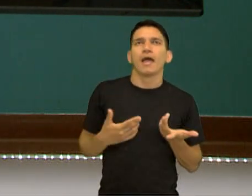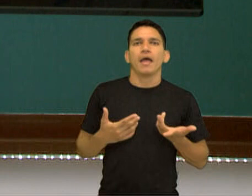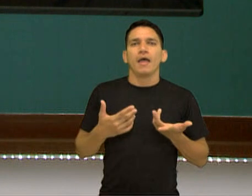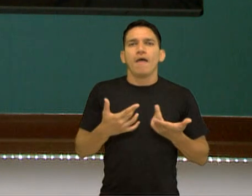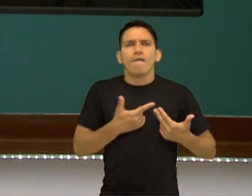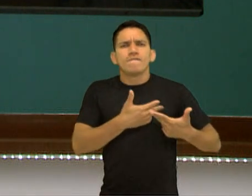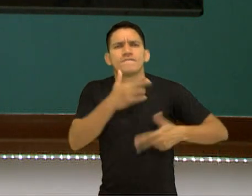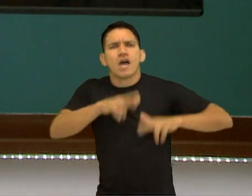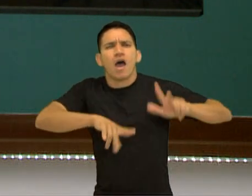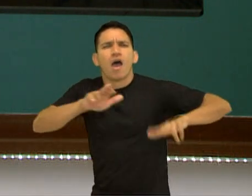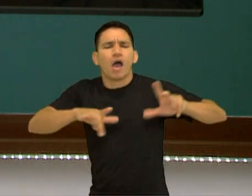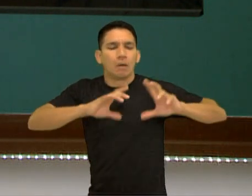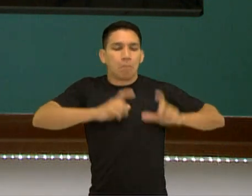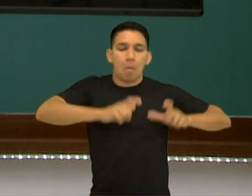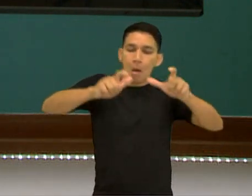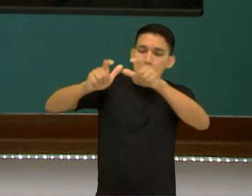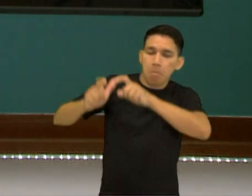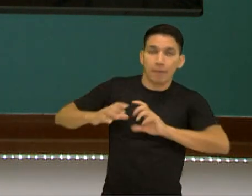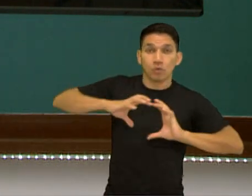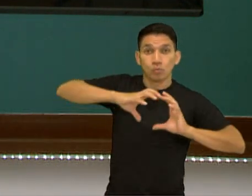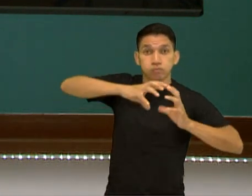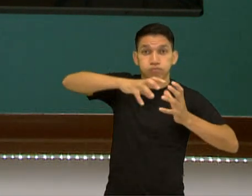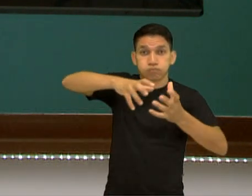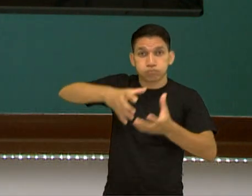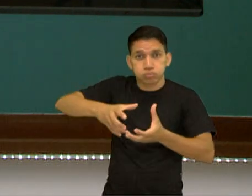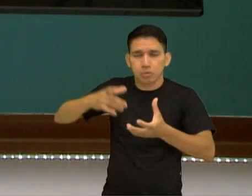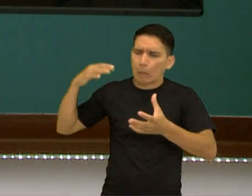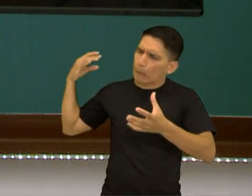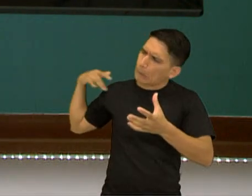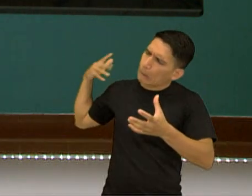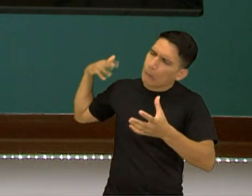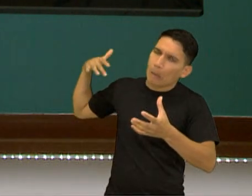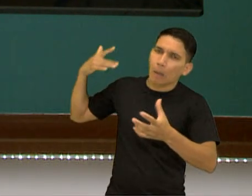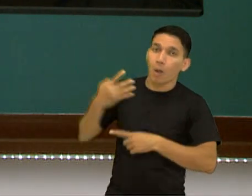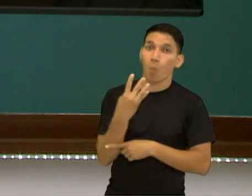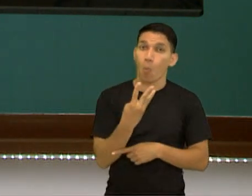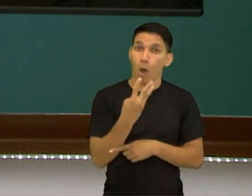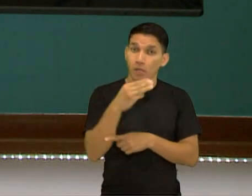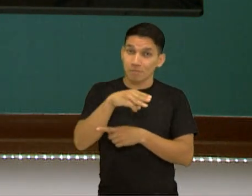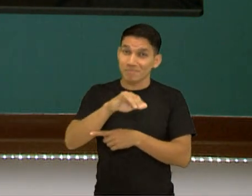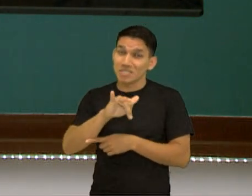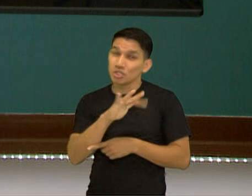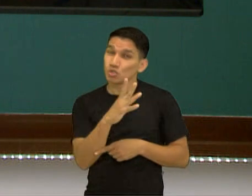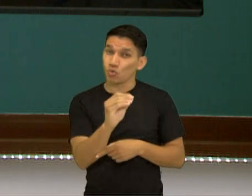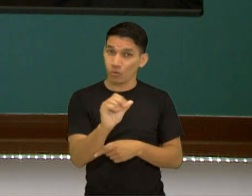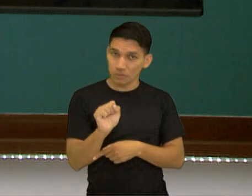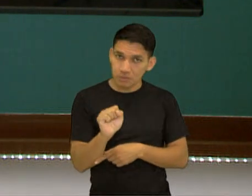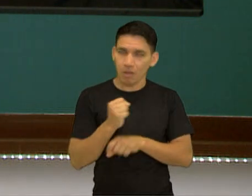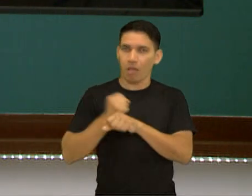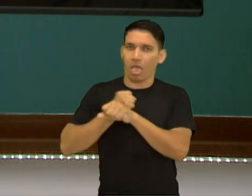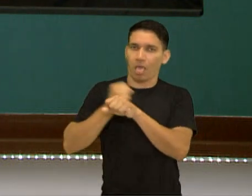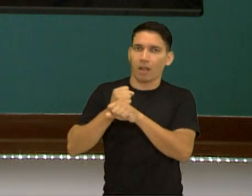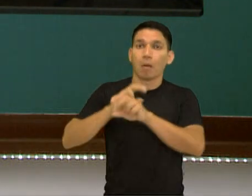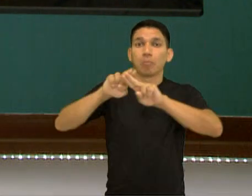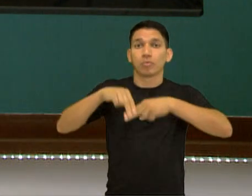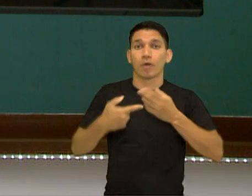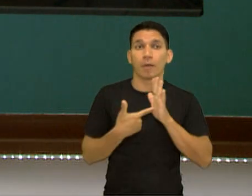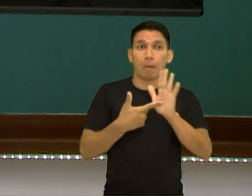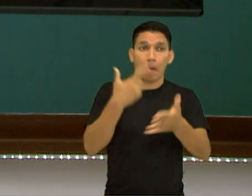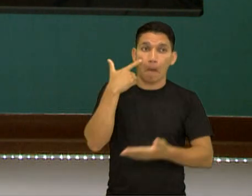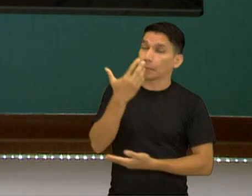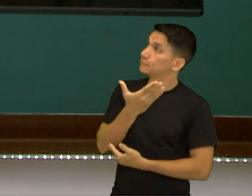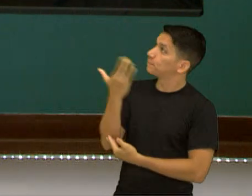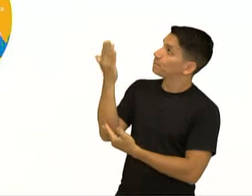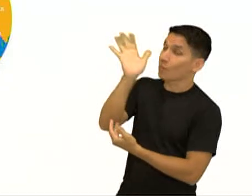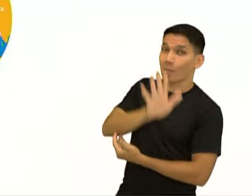em várias partes do nosso planeta ao longo desses 4 bilhões de anos. E é para isso que eu trago essa imagem aqui